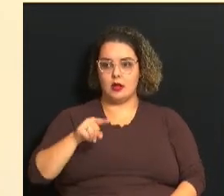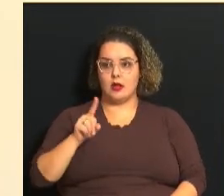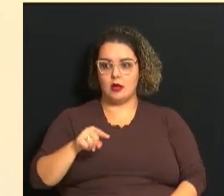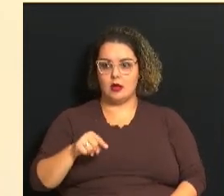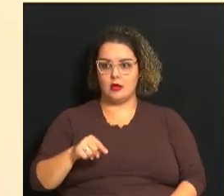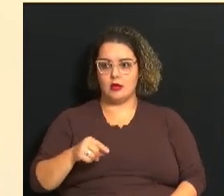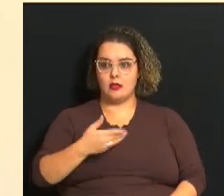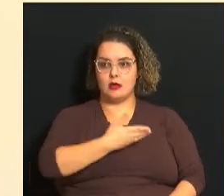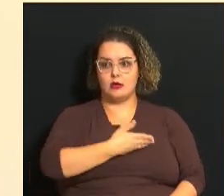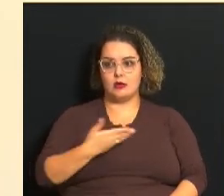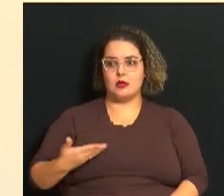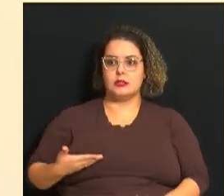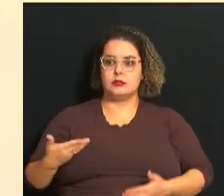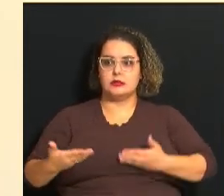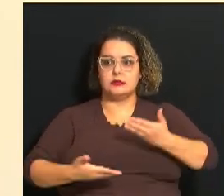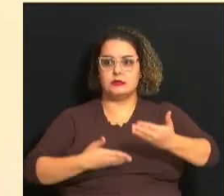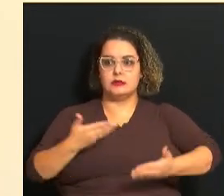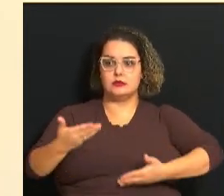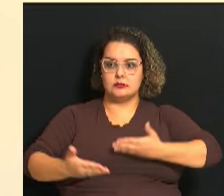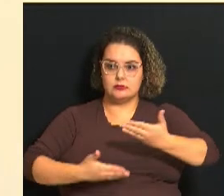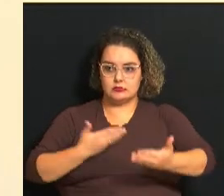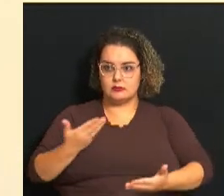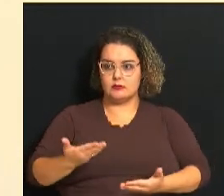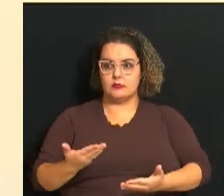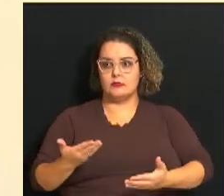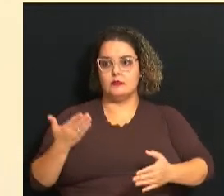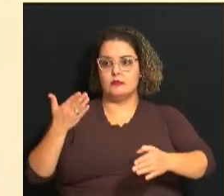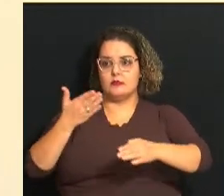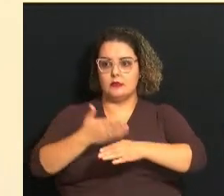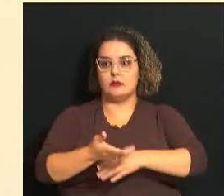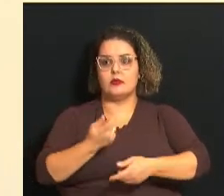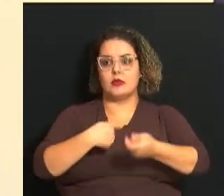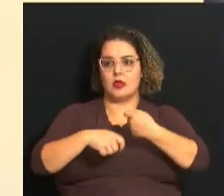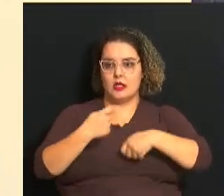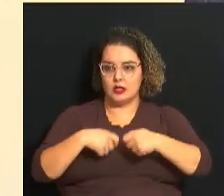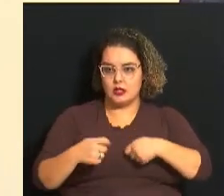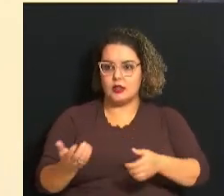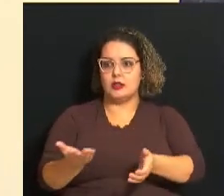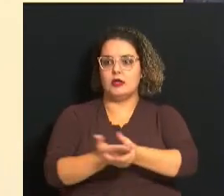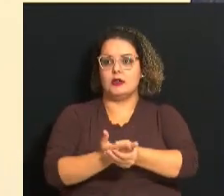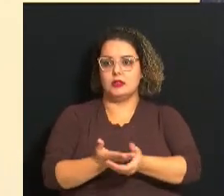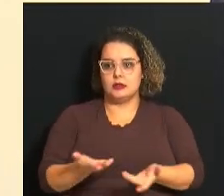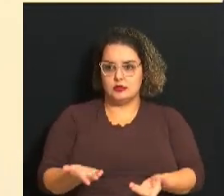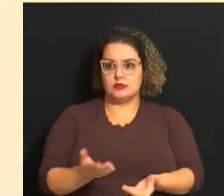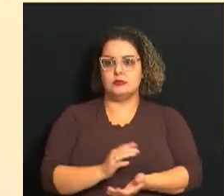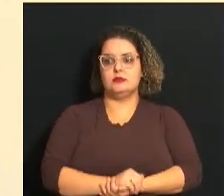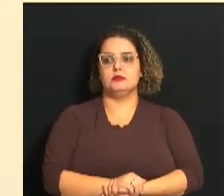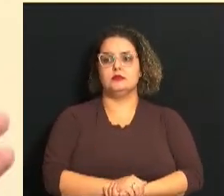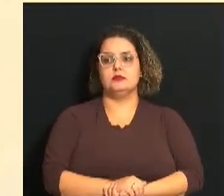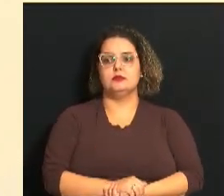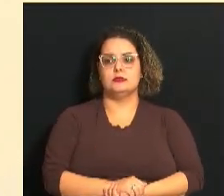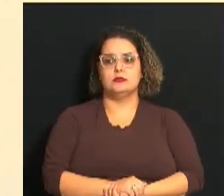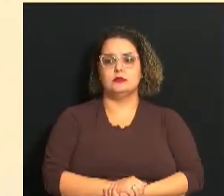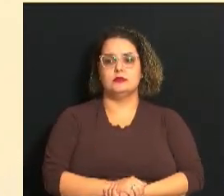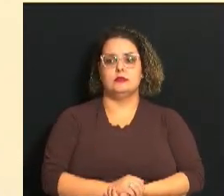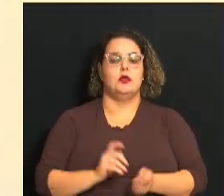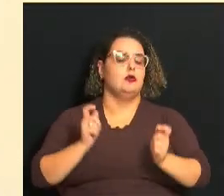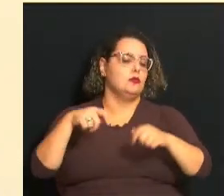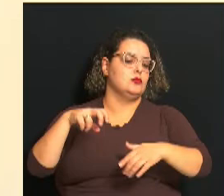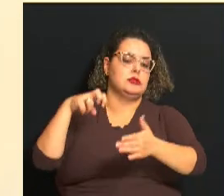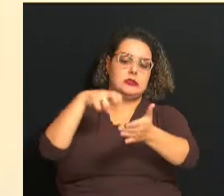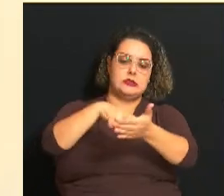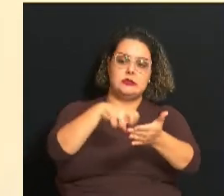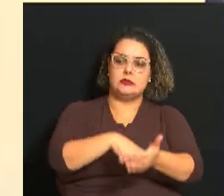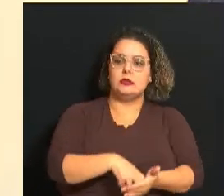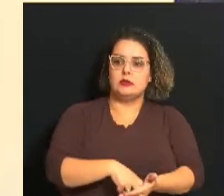servidores públicos e entrar no também com procedimentos administrativos contra servidores não não enquanto for possível punir né Se